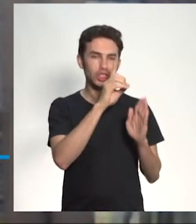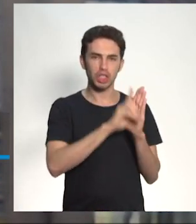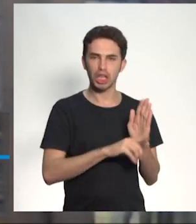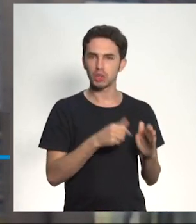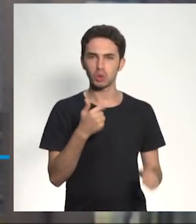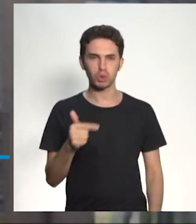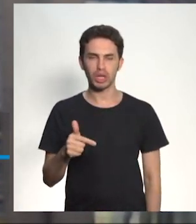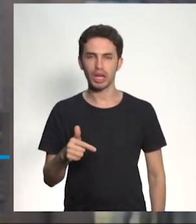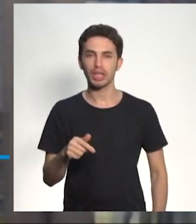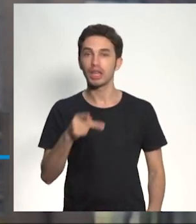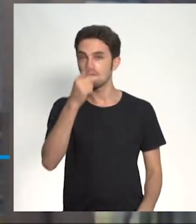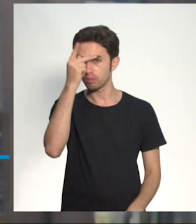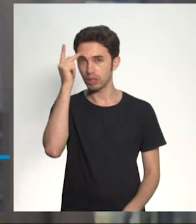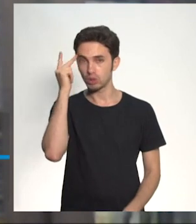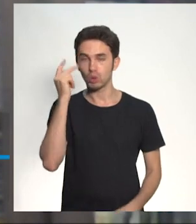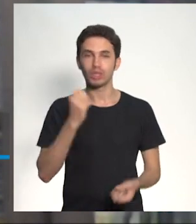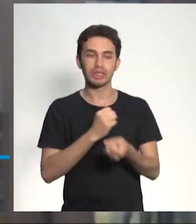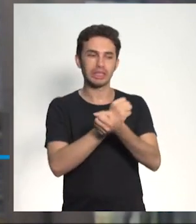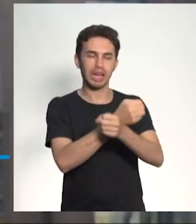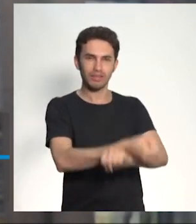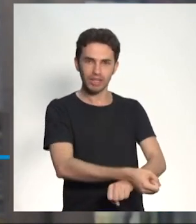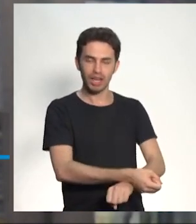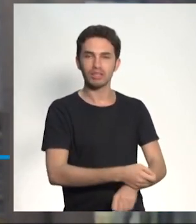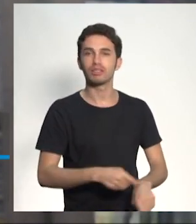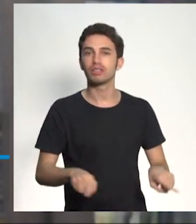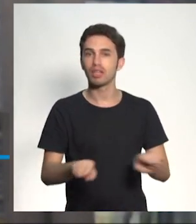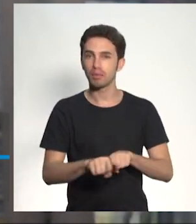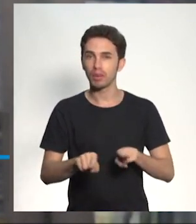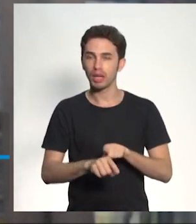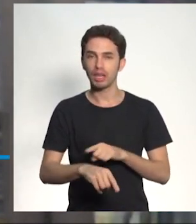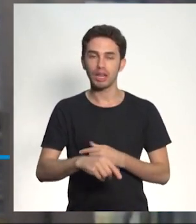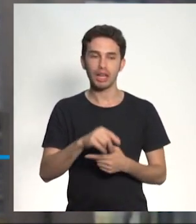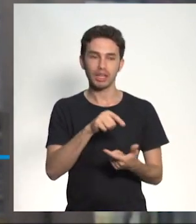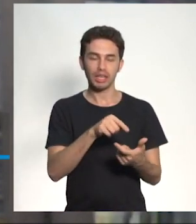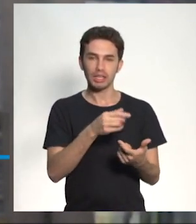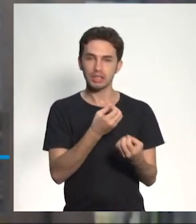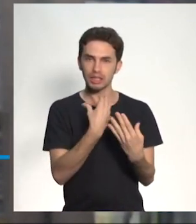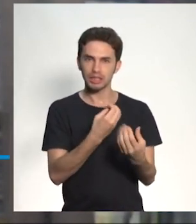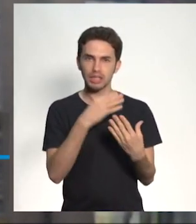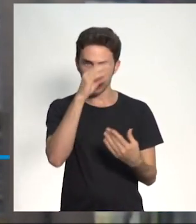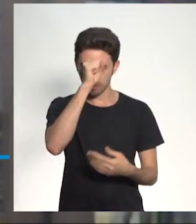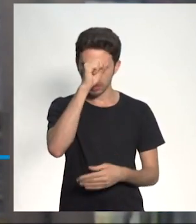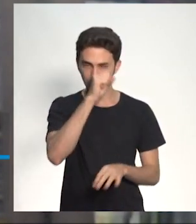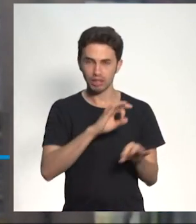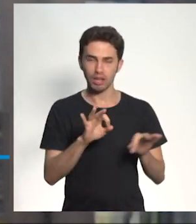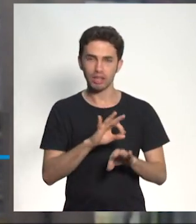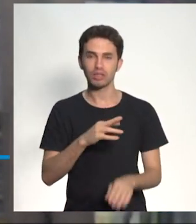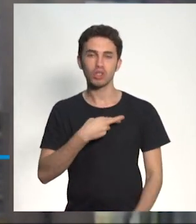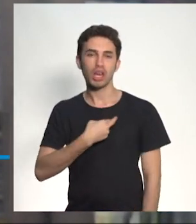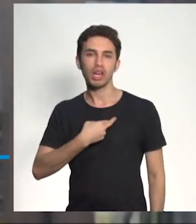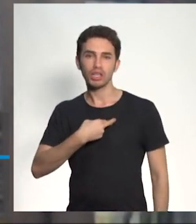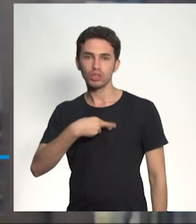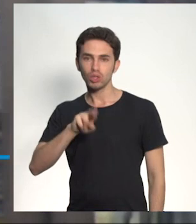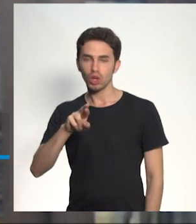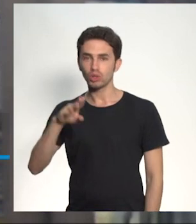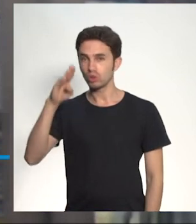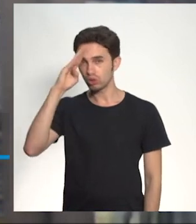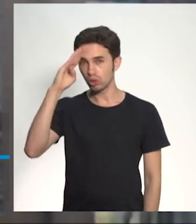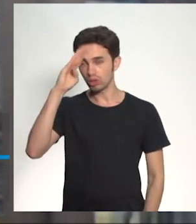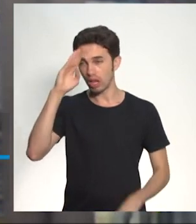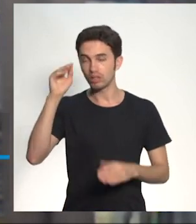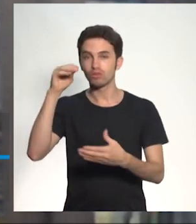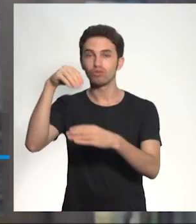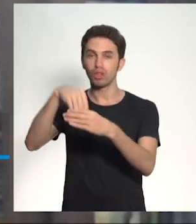das pessoas escravizadas, dos analfabetos, soldados, religiosos votar. Então, as mulheres só